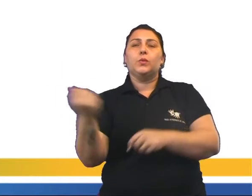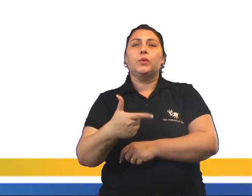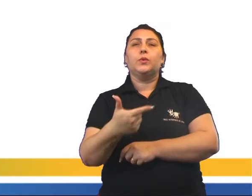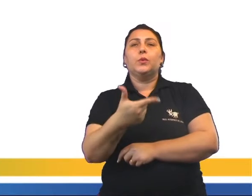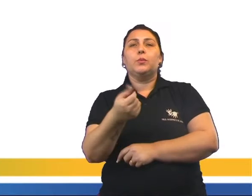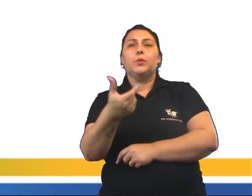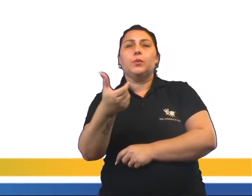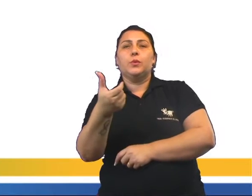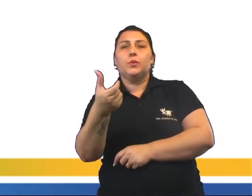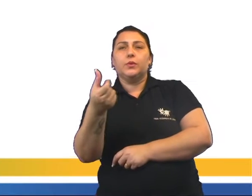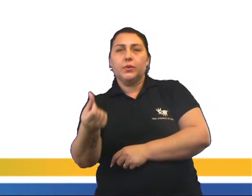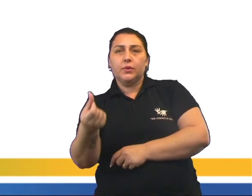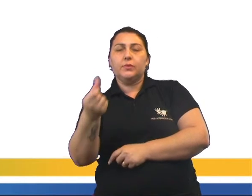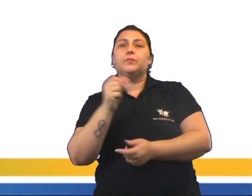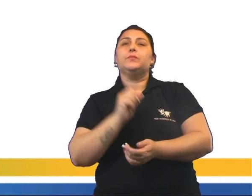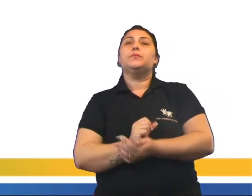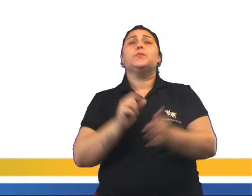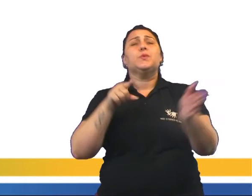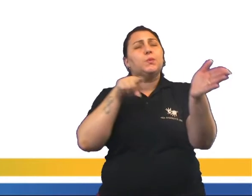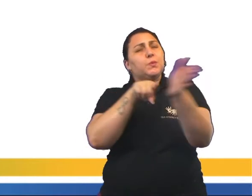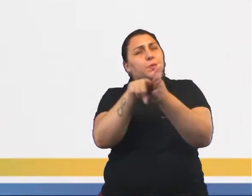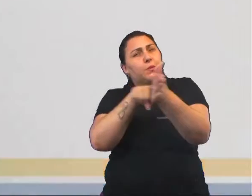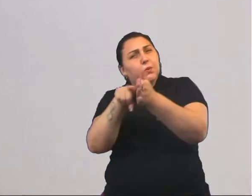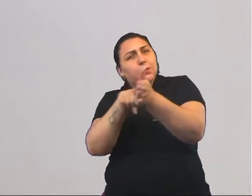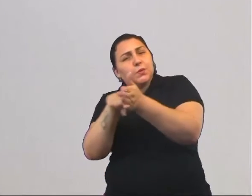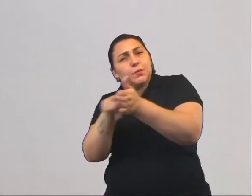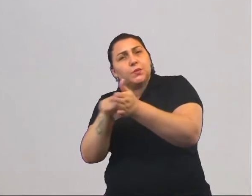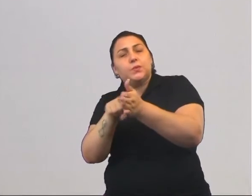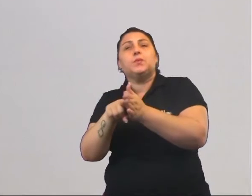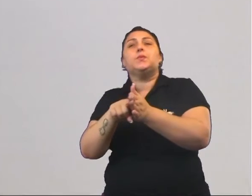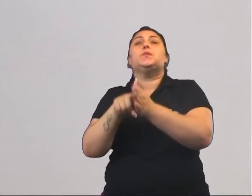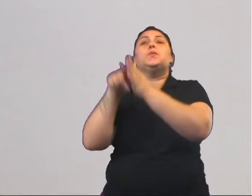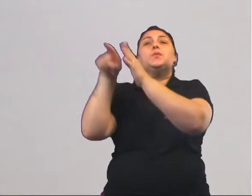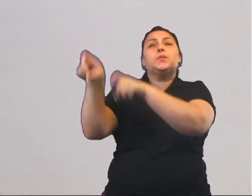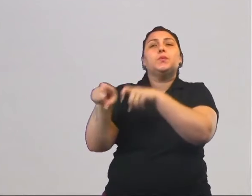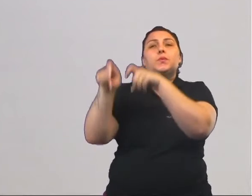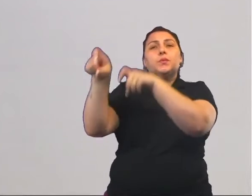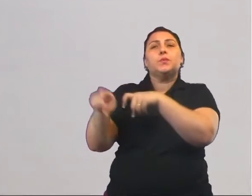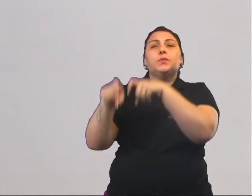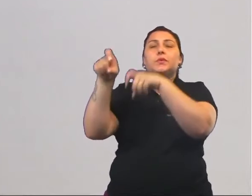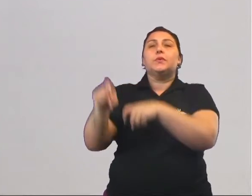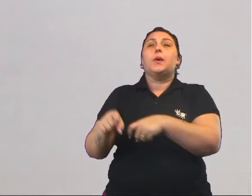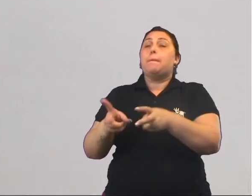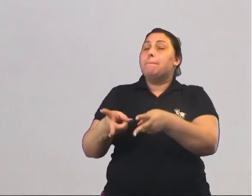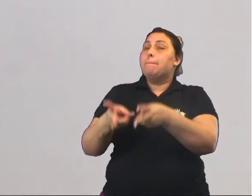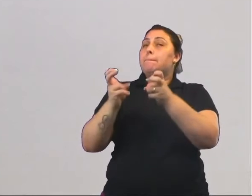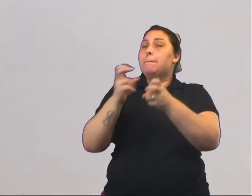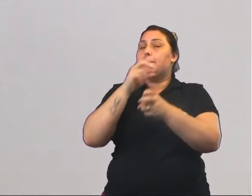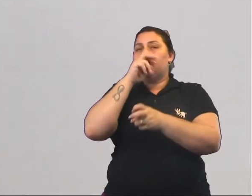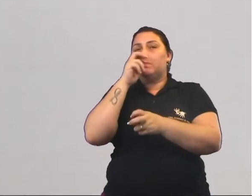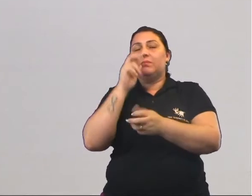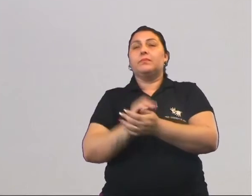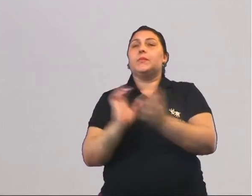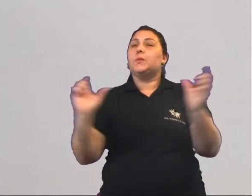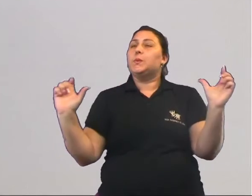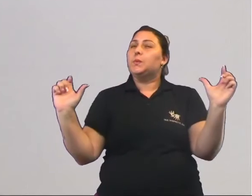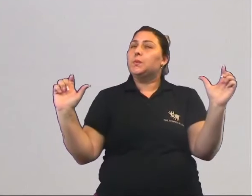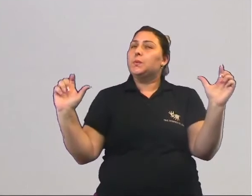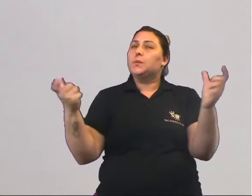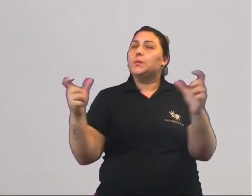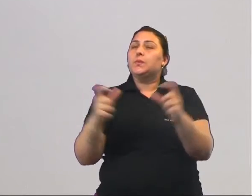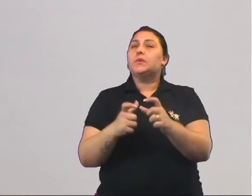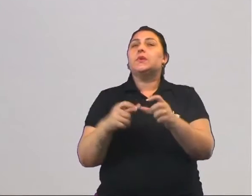do que em 2006. Então, no censo agropecuário que eles levantaram, além deles perceberem que está